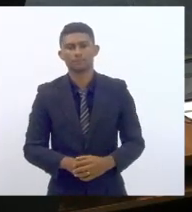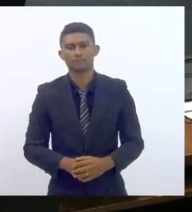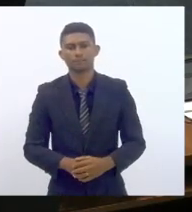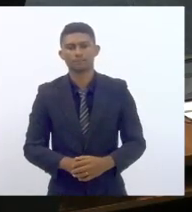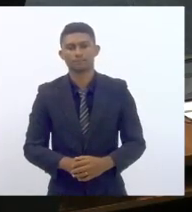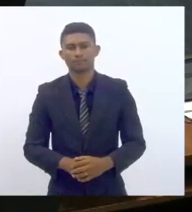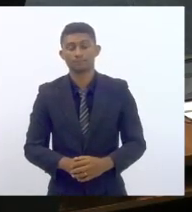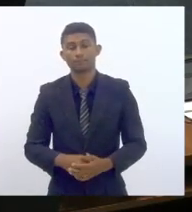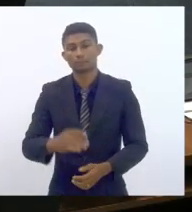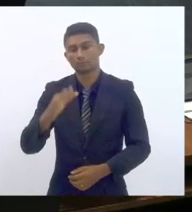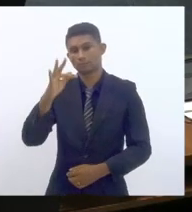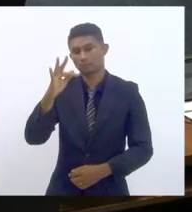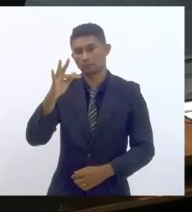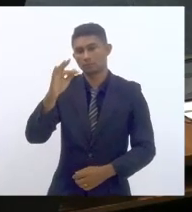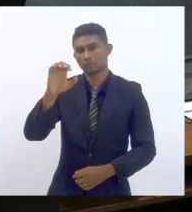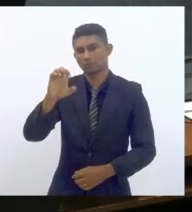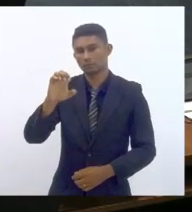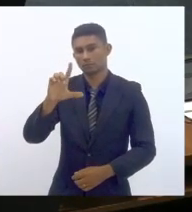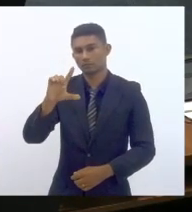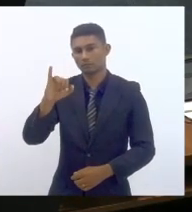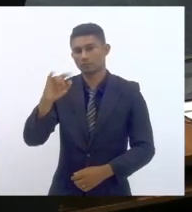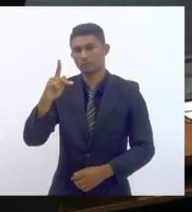Deputado Felipe Soares.